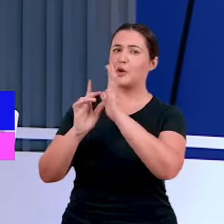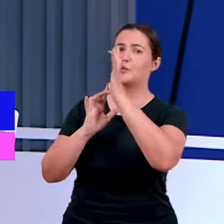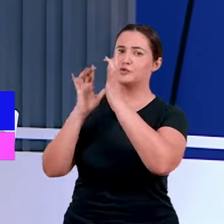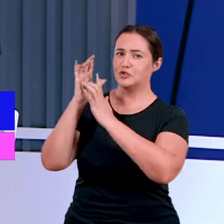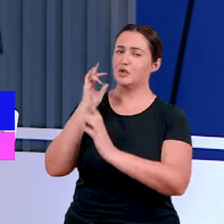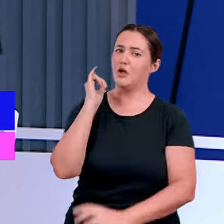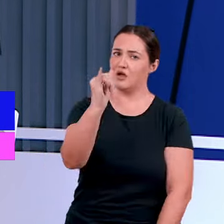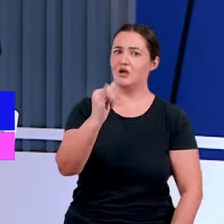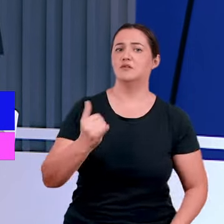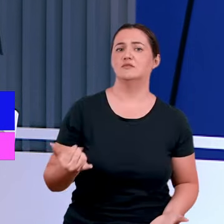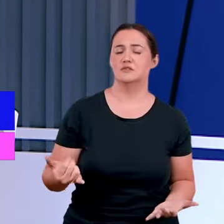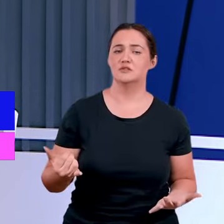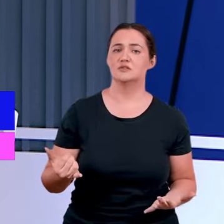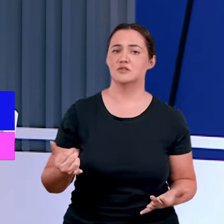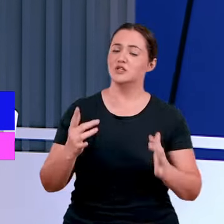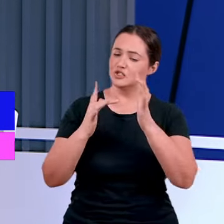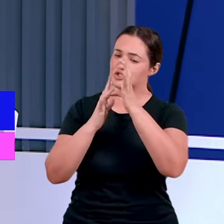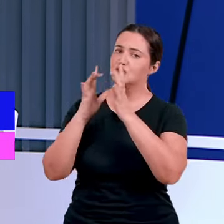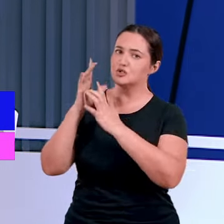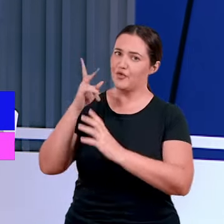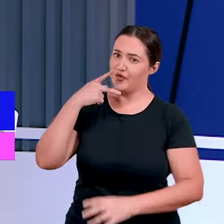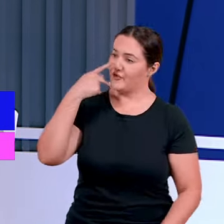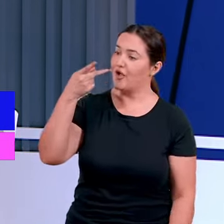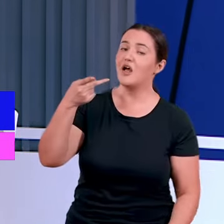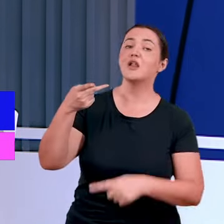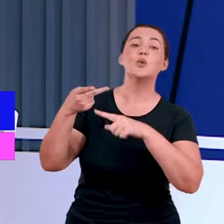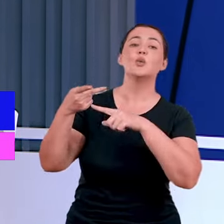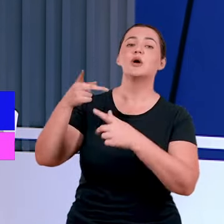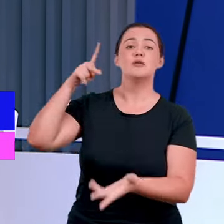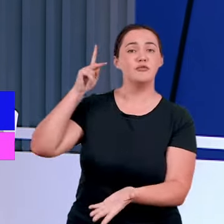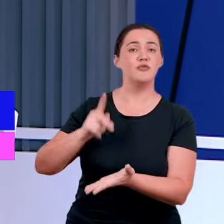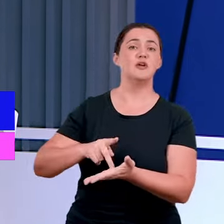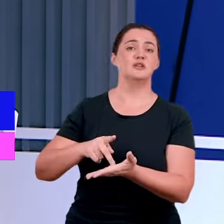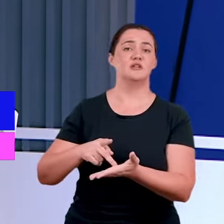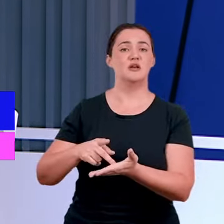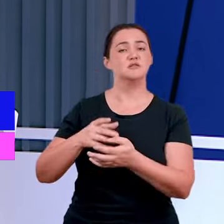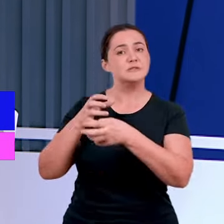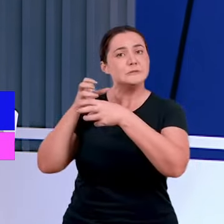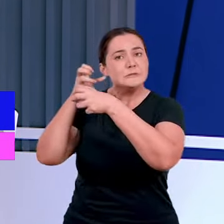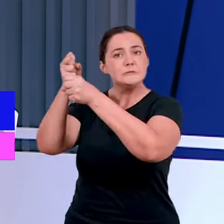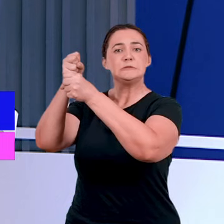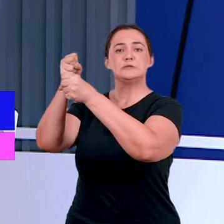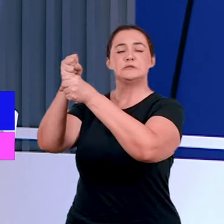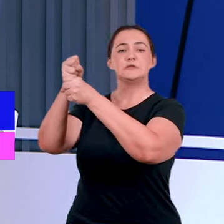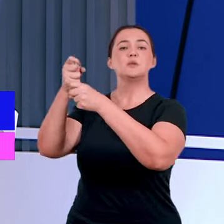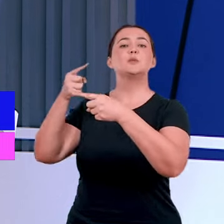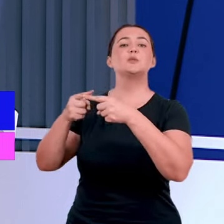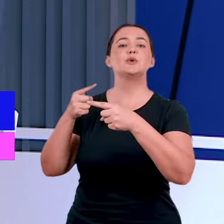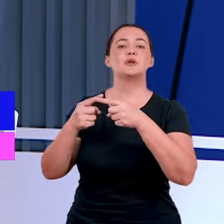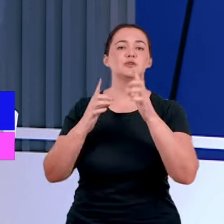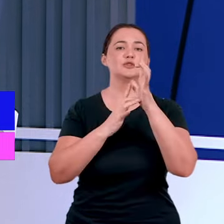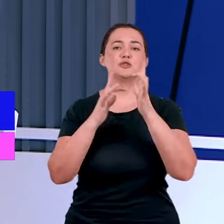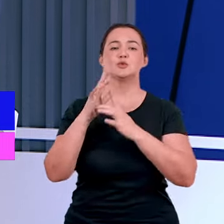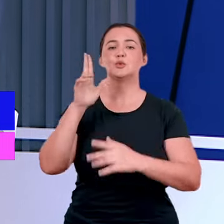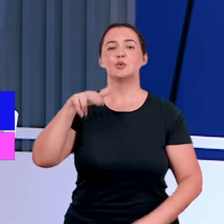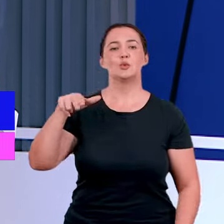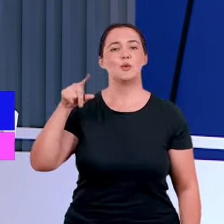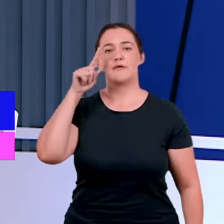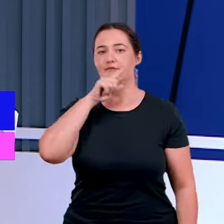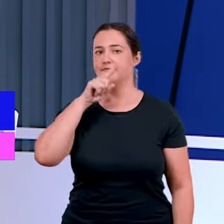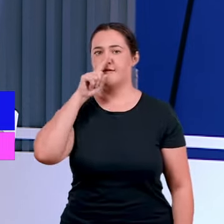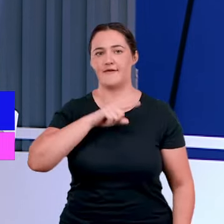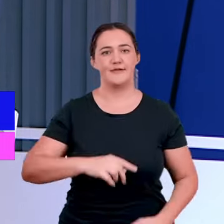Cristo. E se Ele está dizendo, você pode confiar. Se agarre a essa promessa, porque Cristo nunca